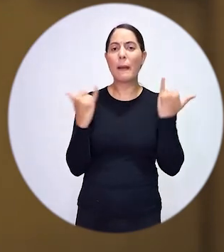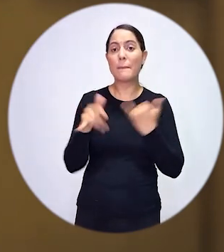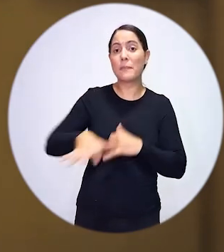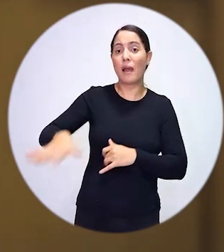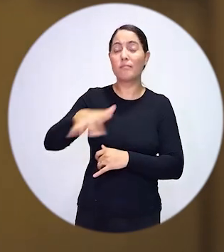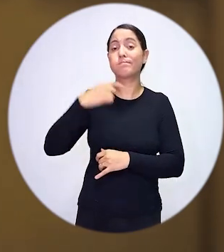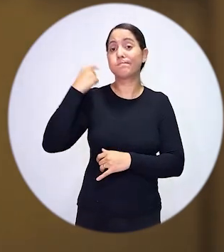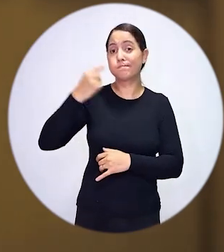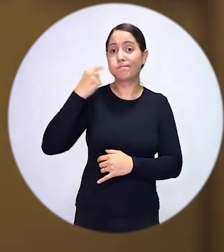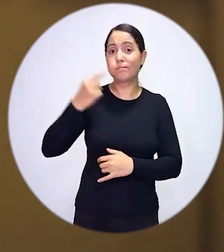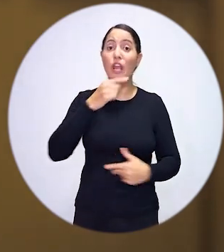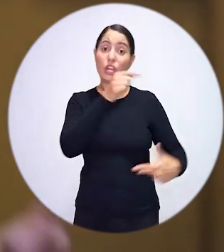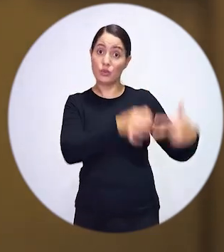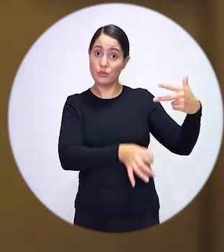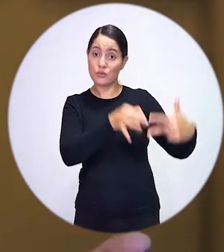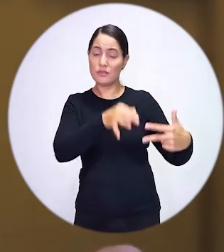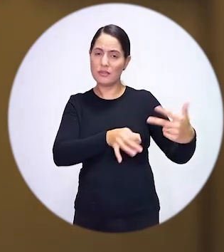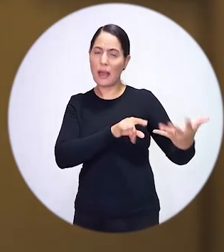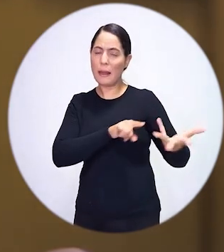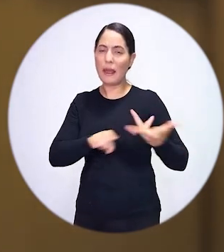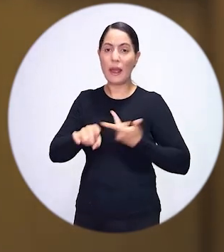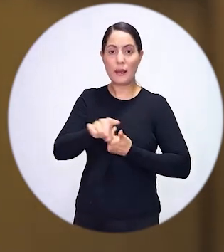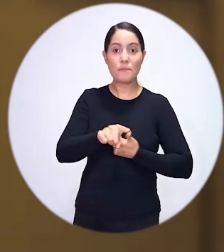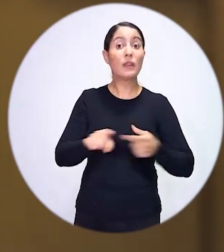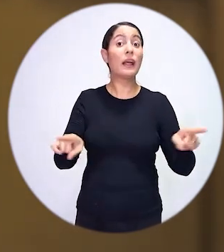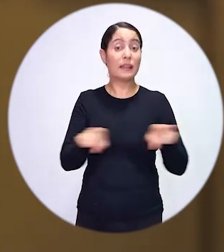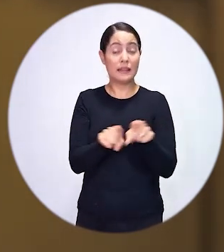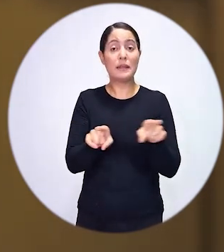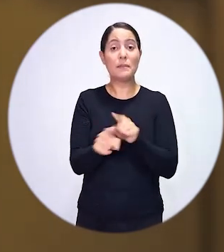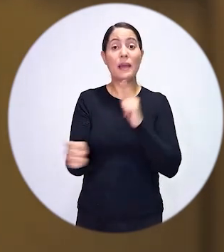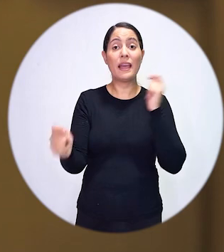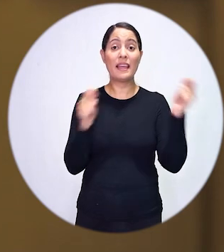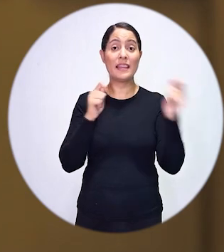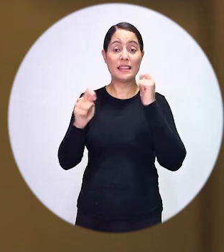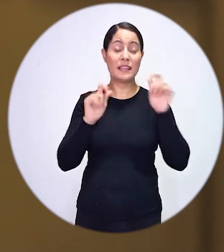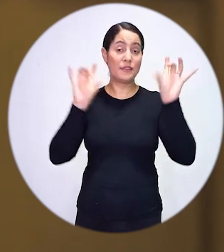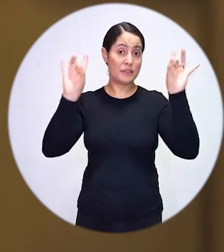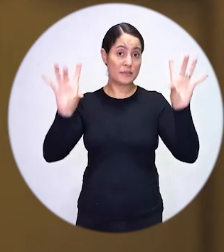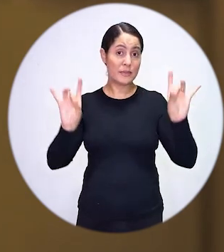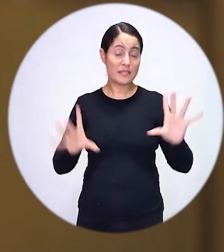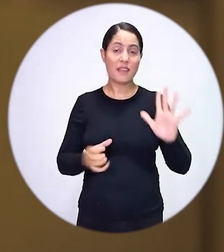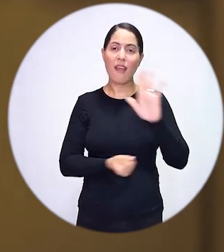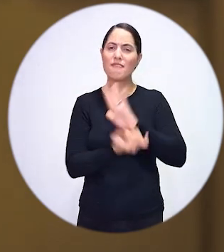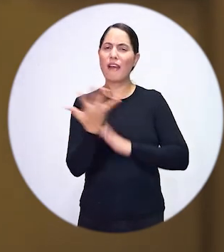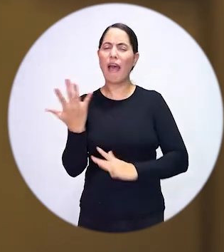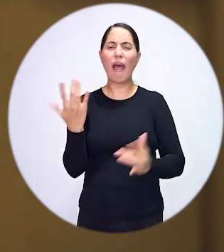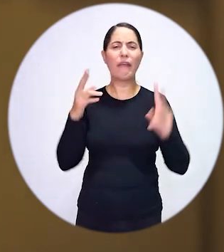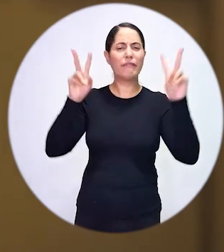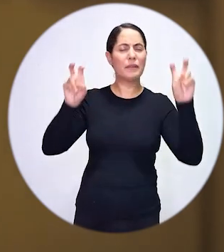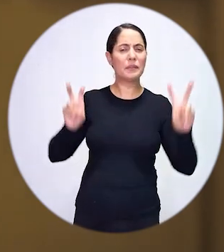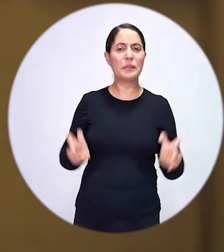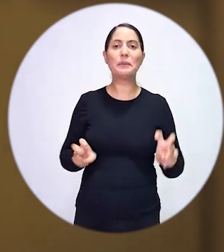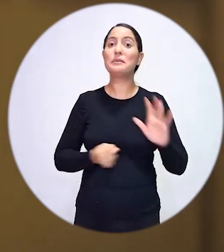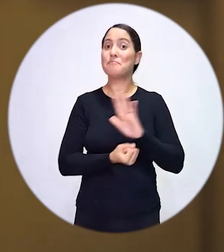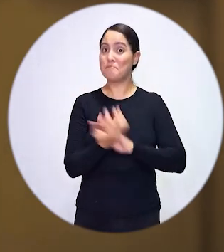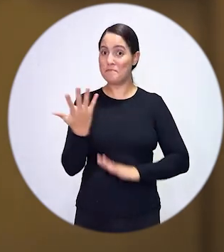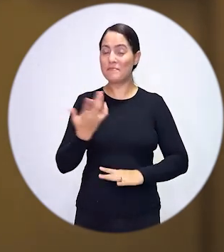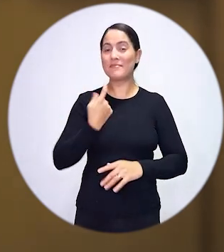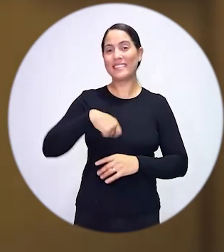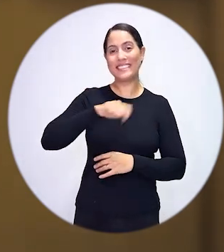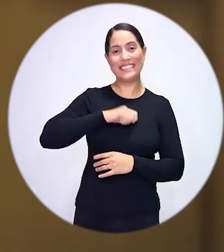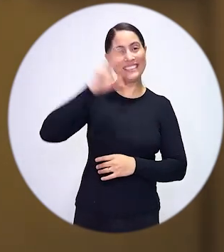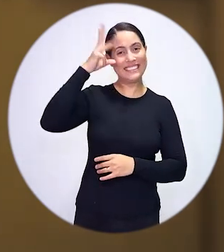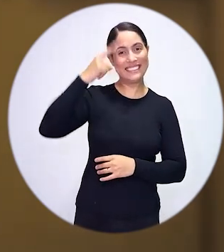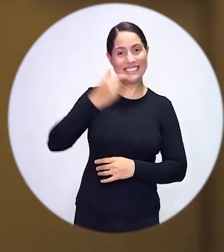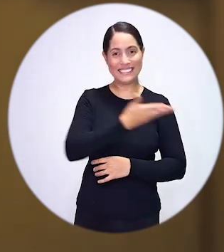por dentro das informações da advocacia e do judiciário, além de acompanhar entrevistas especiais, matérias exclusivas e muito